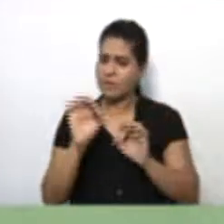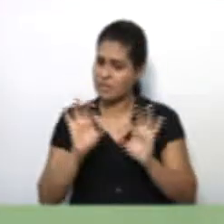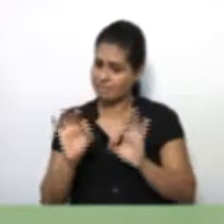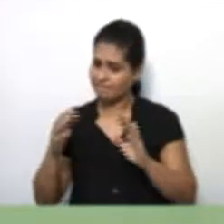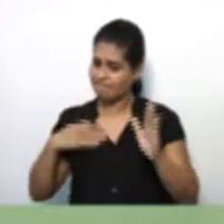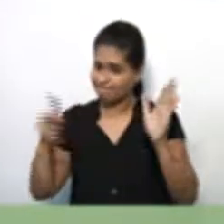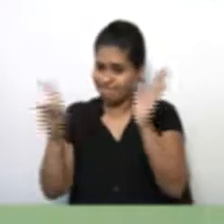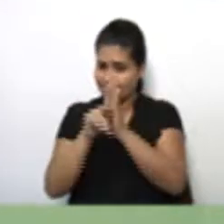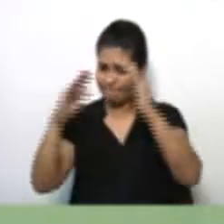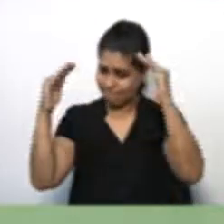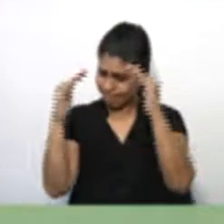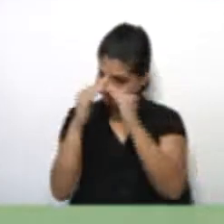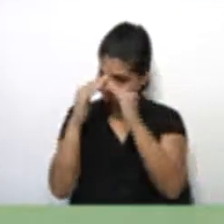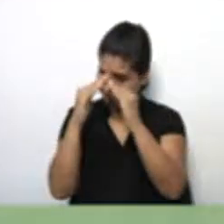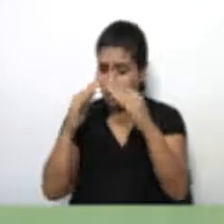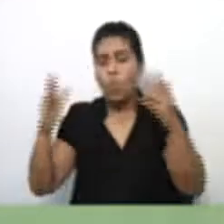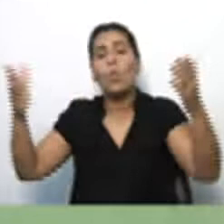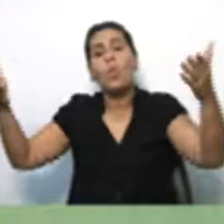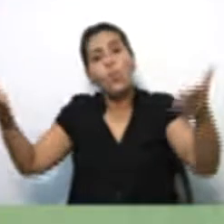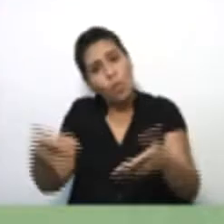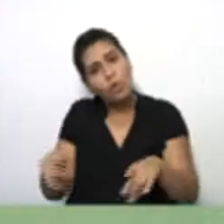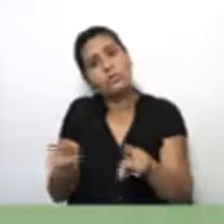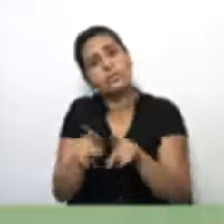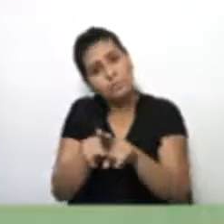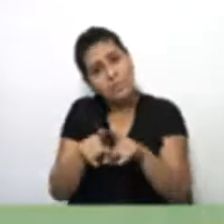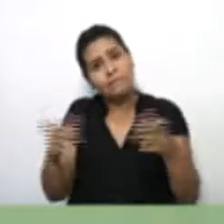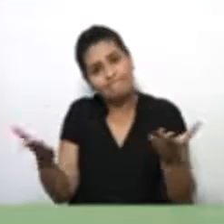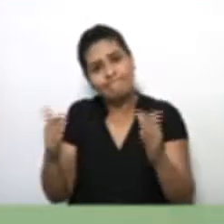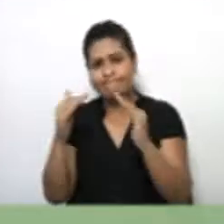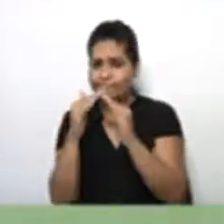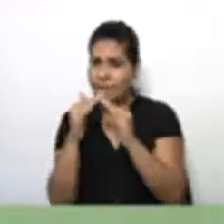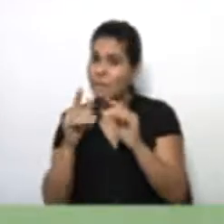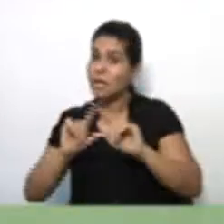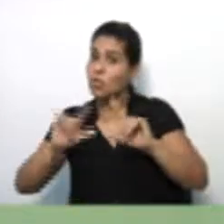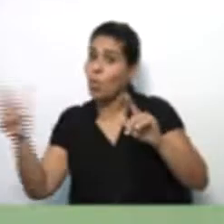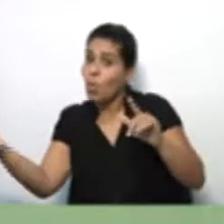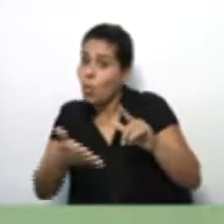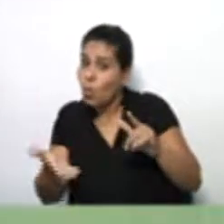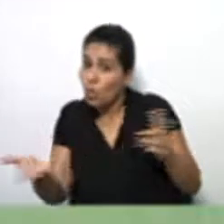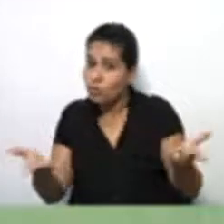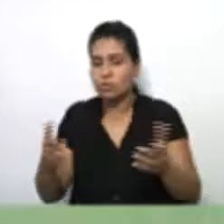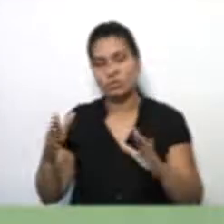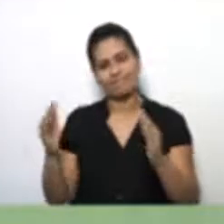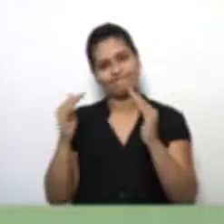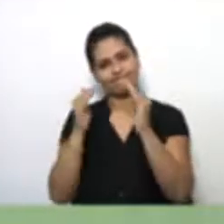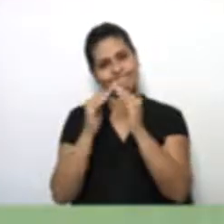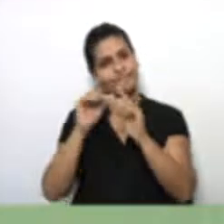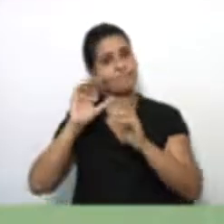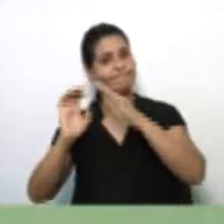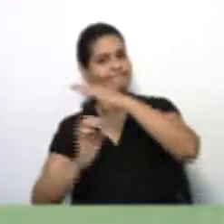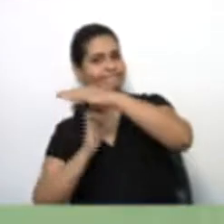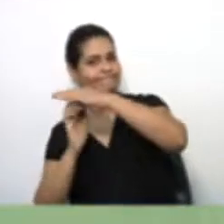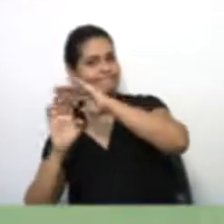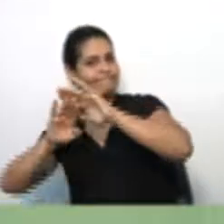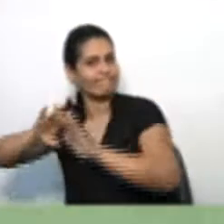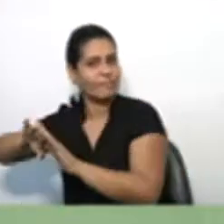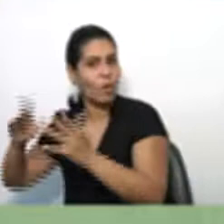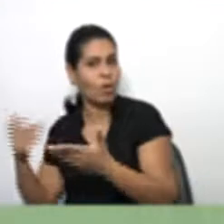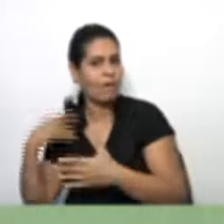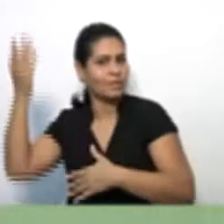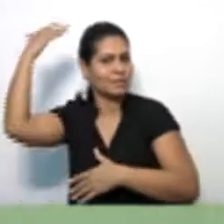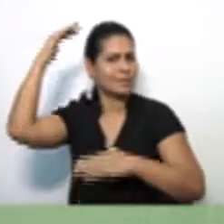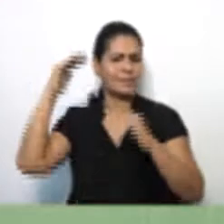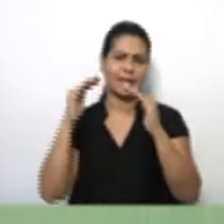própria casa. Até hoje ainda são, né? Mas muito antigamente. Para os seus moradores, é claro, apenas os